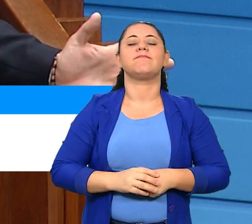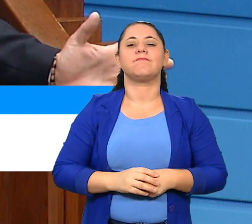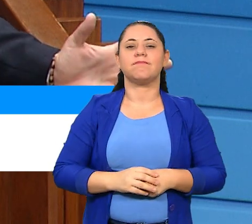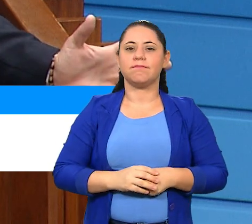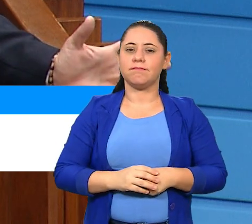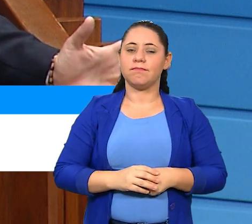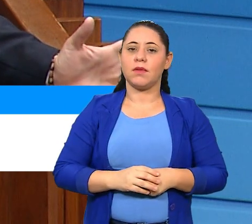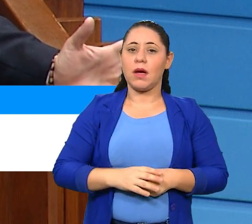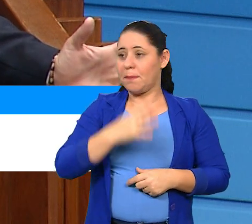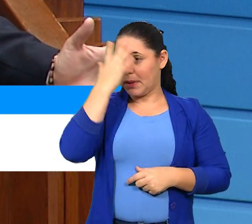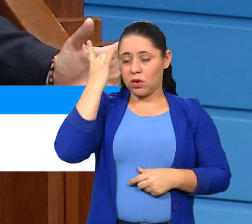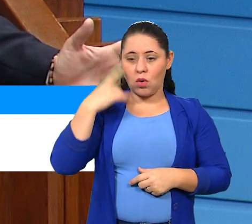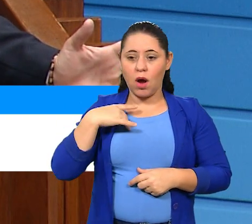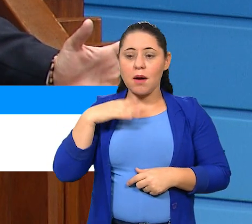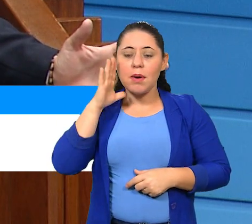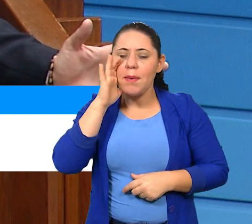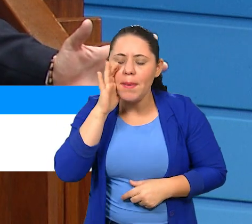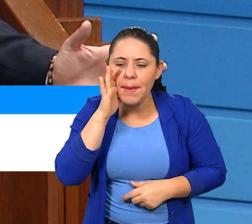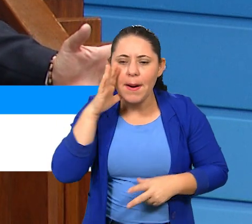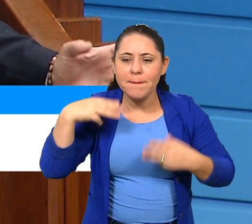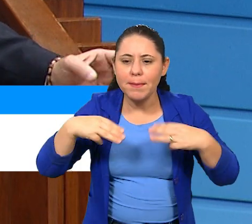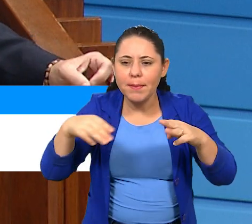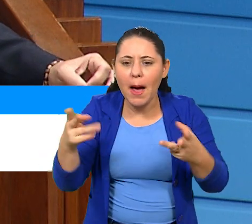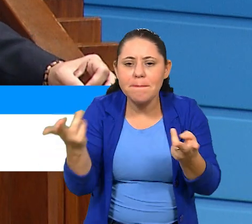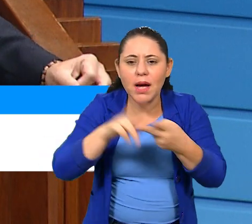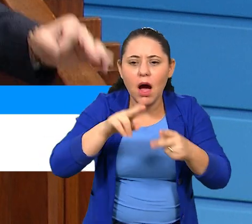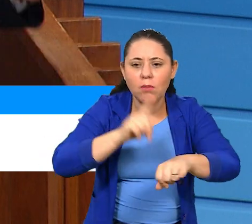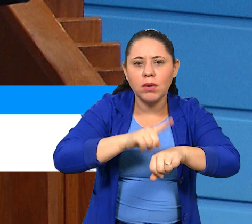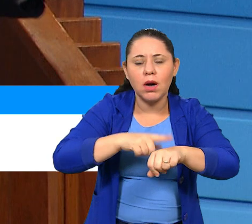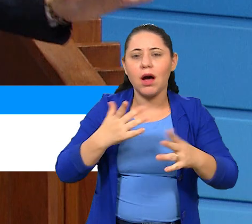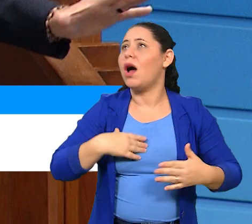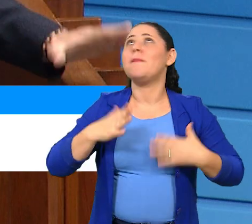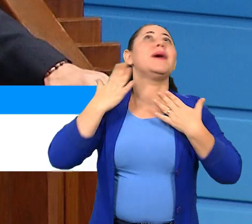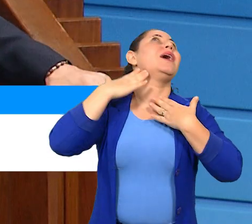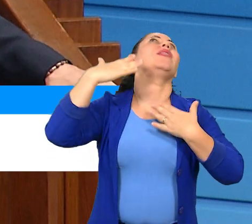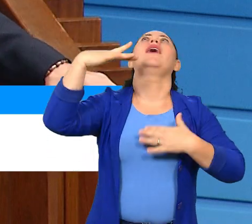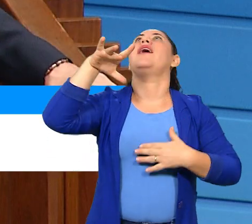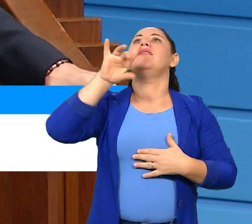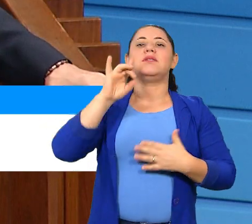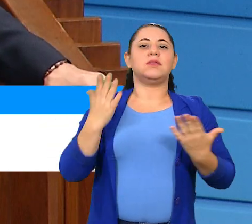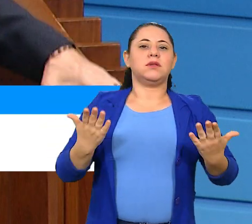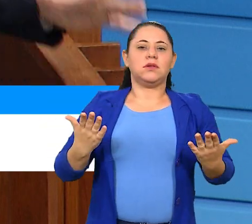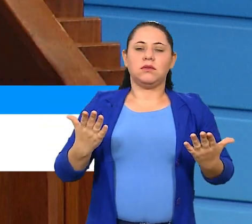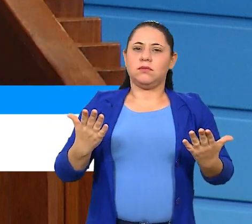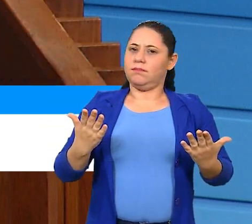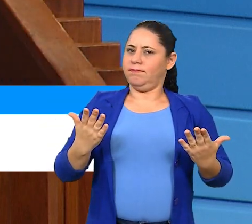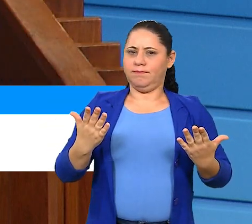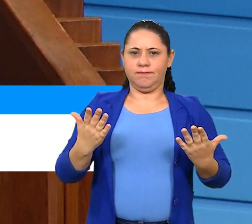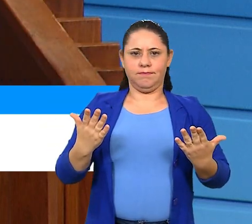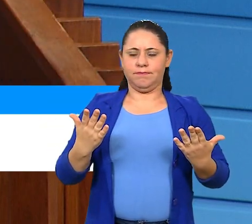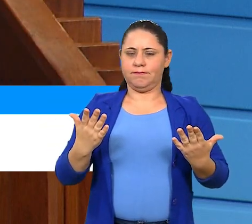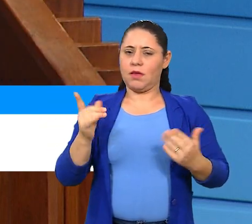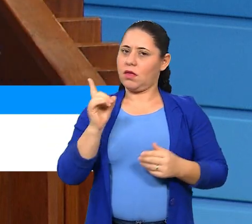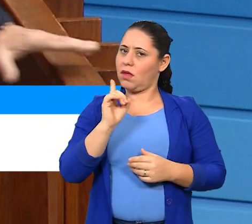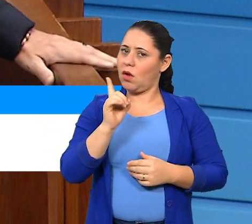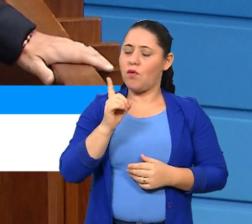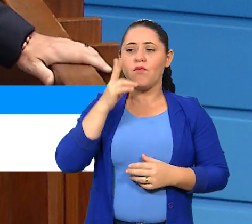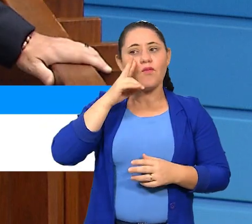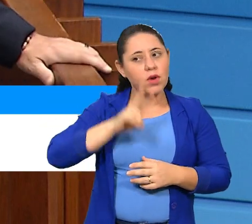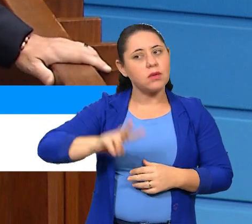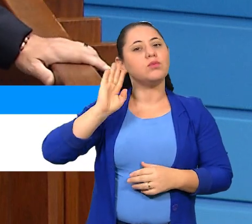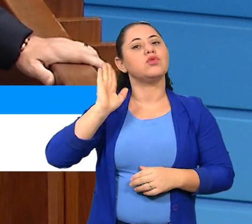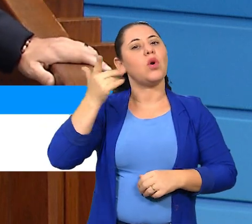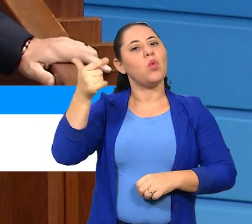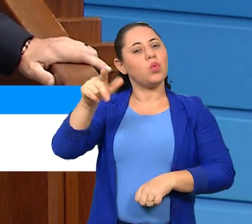nunca aconteceu né então alguém chega lá fala o Ministro Alexandre Moraes acabou de ser preso Ah meu Deus graças a Deus